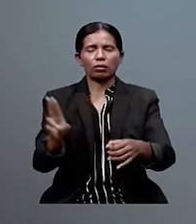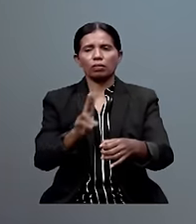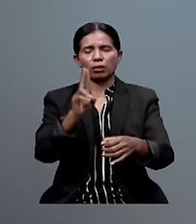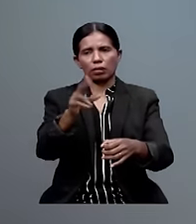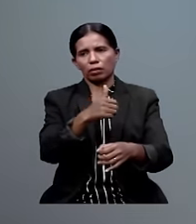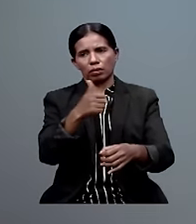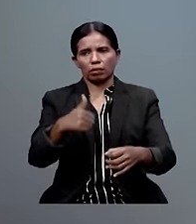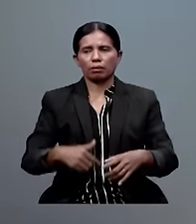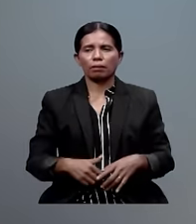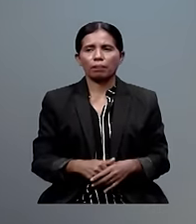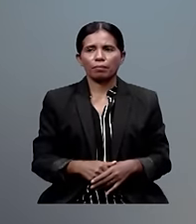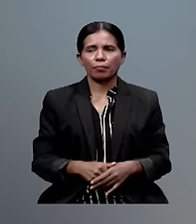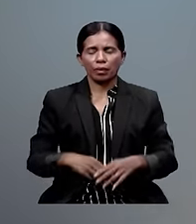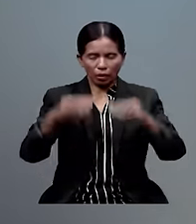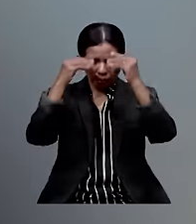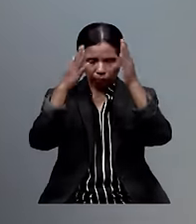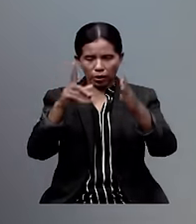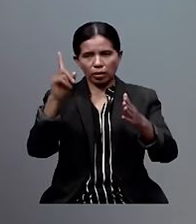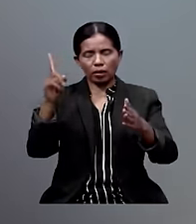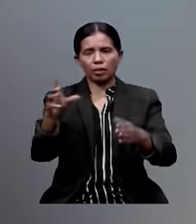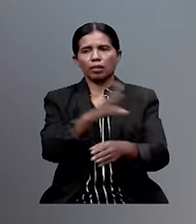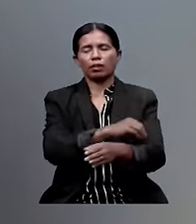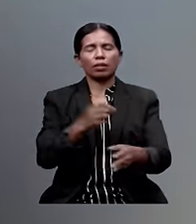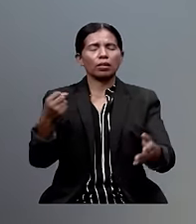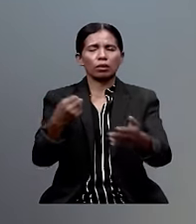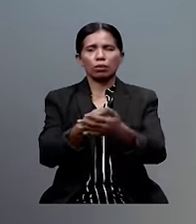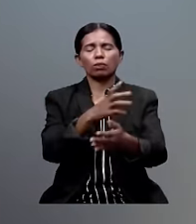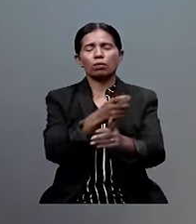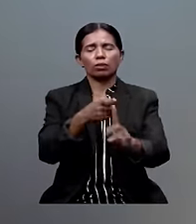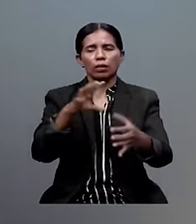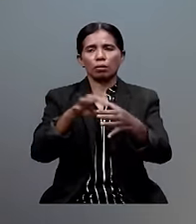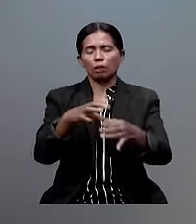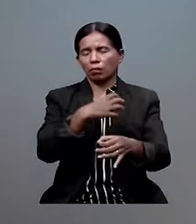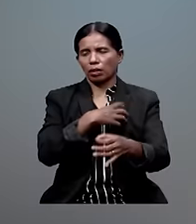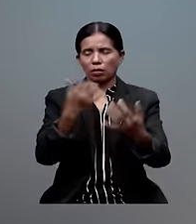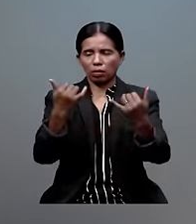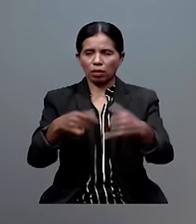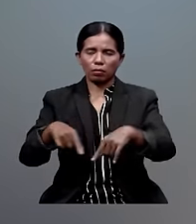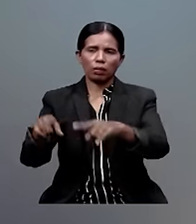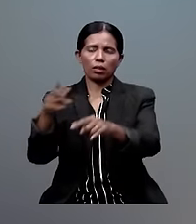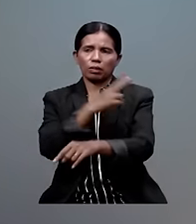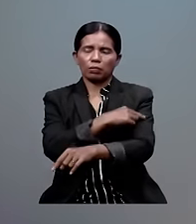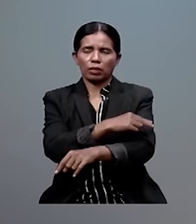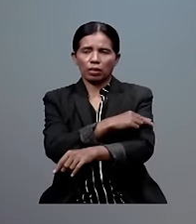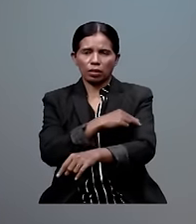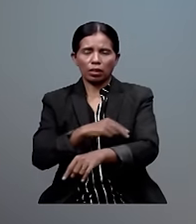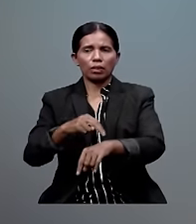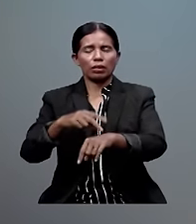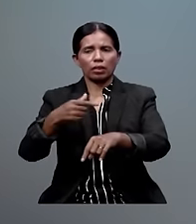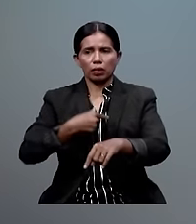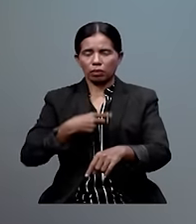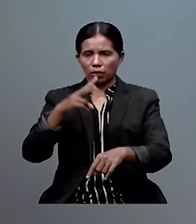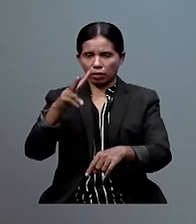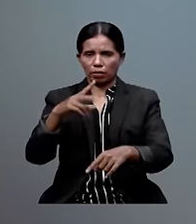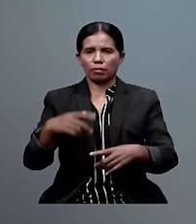balon. Enquanto o professor Ida nebe desconfia retantuku, o si membro polícia dada um nei halo hela tratamento e Hospital Nacional Guido